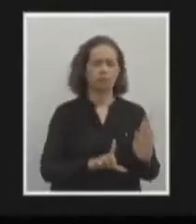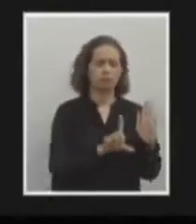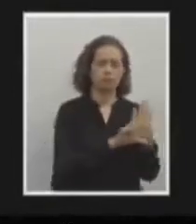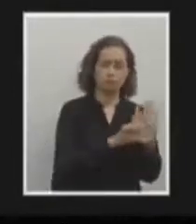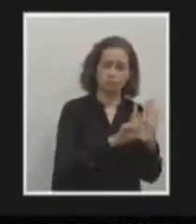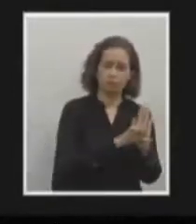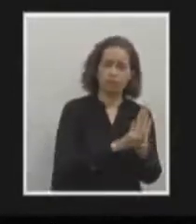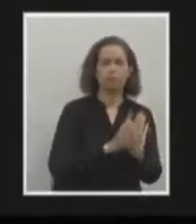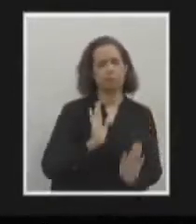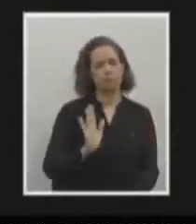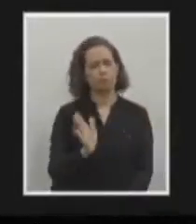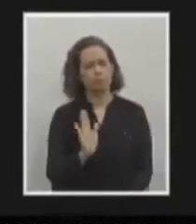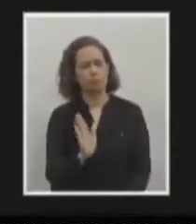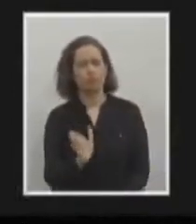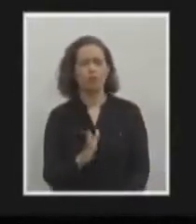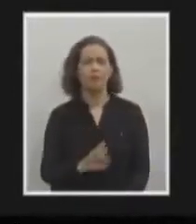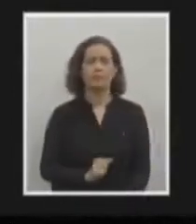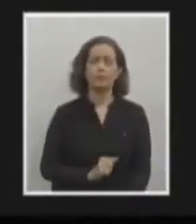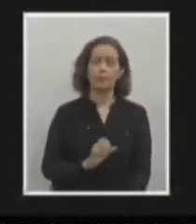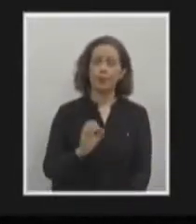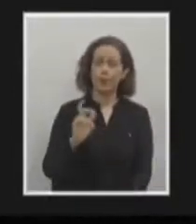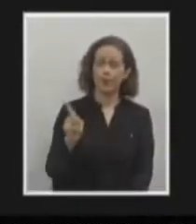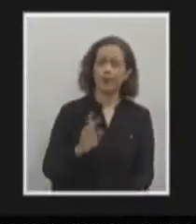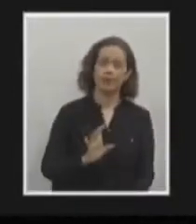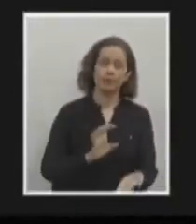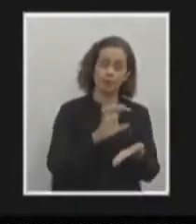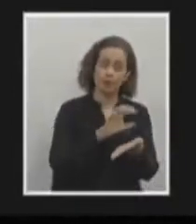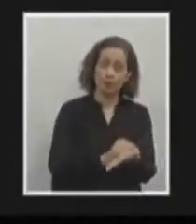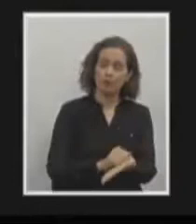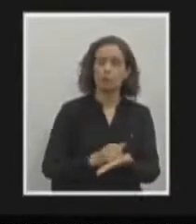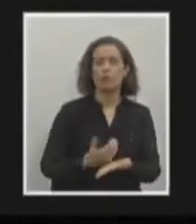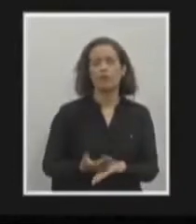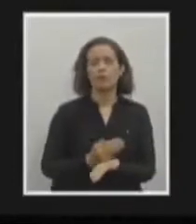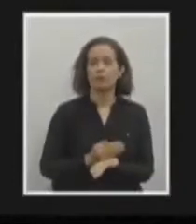matricular, né? Matriculei e comecei uma